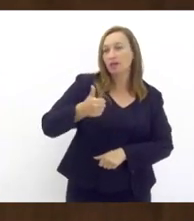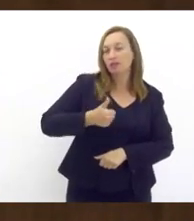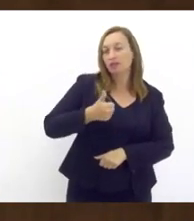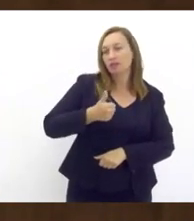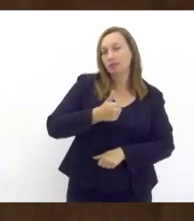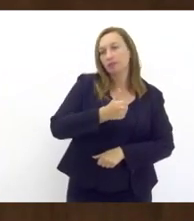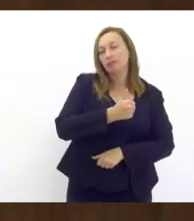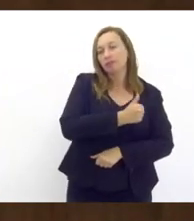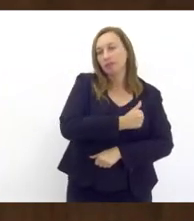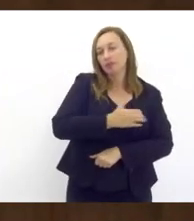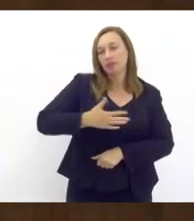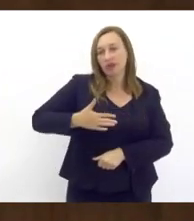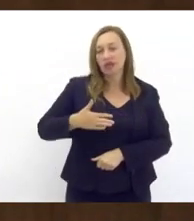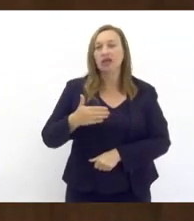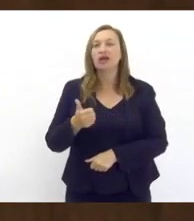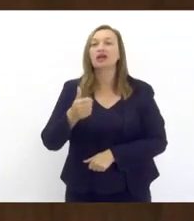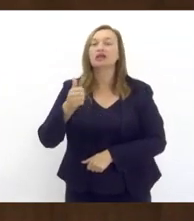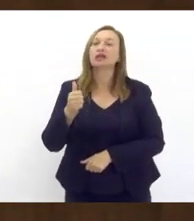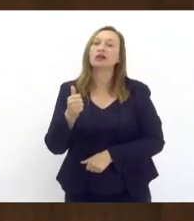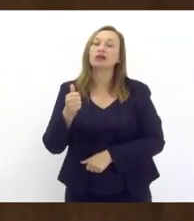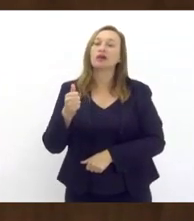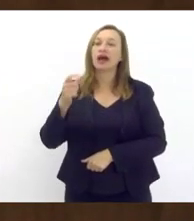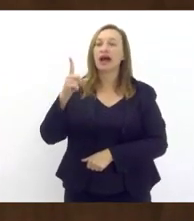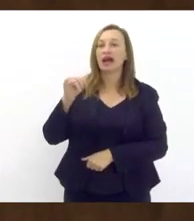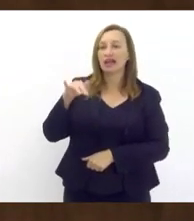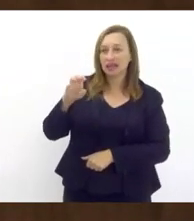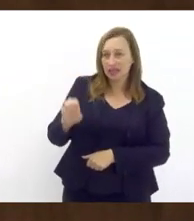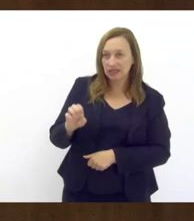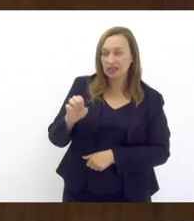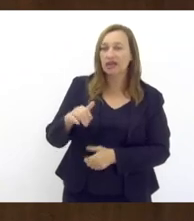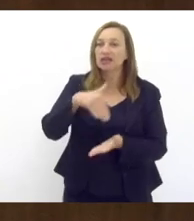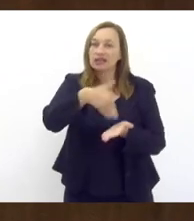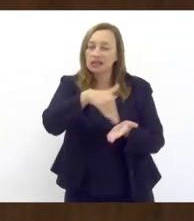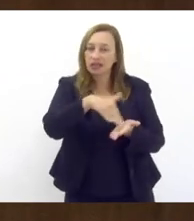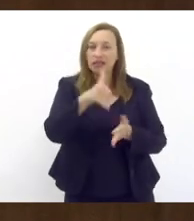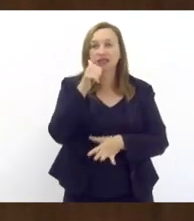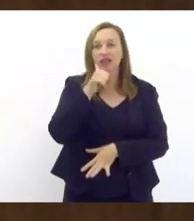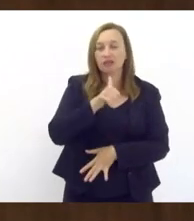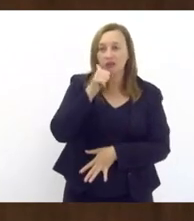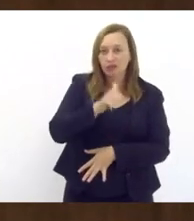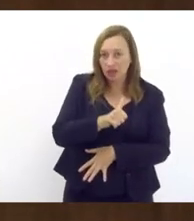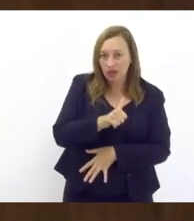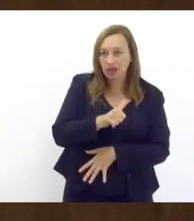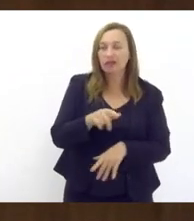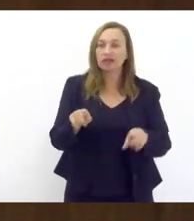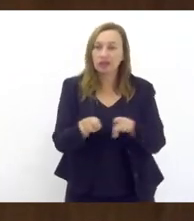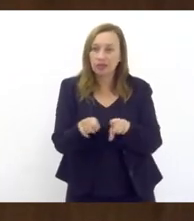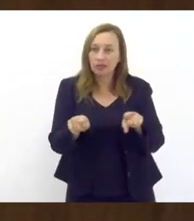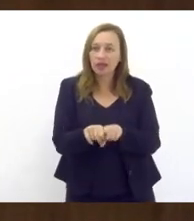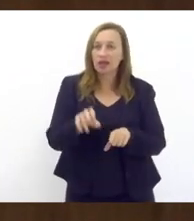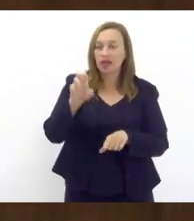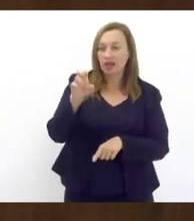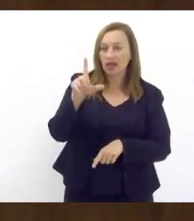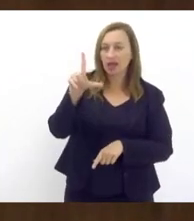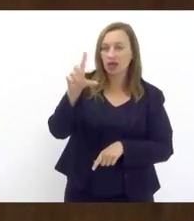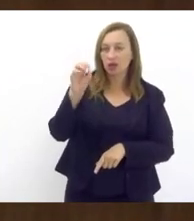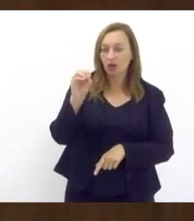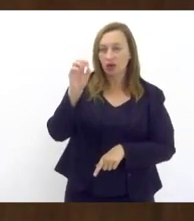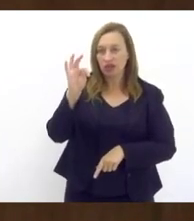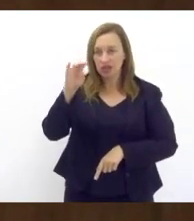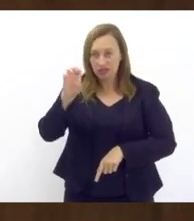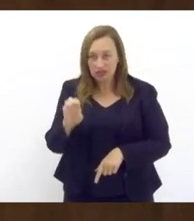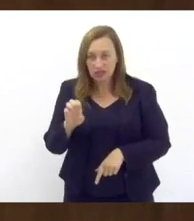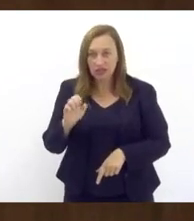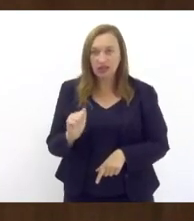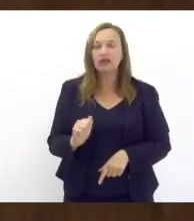a secretária de Estado da Mulher também aqui, a Heloísa Aguiar, assim como representantes da